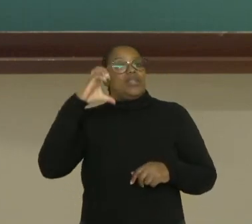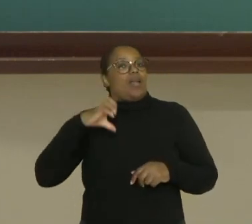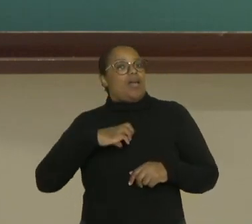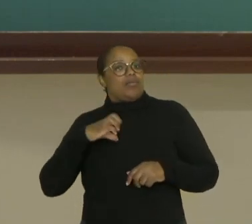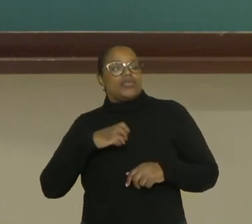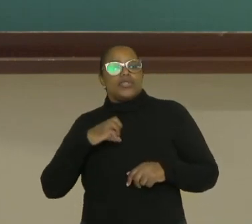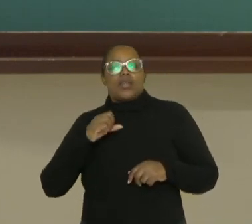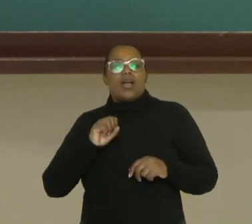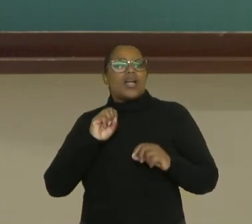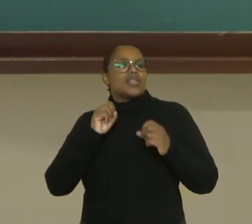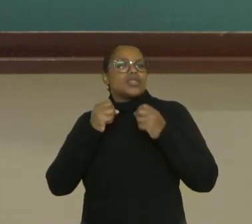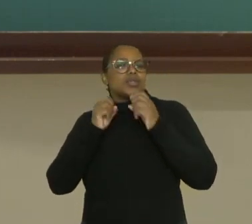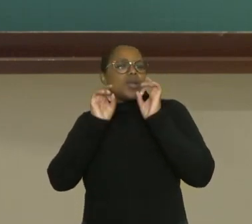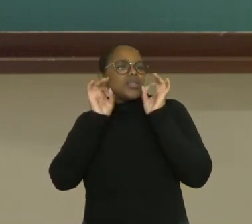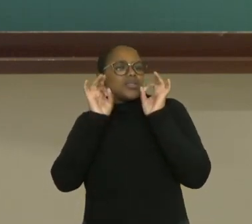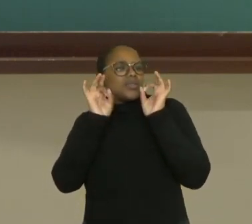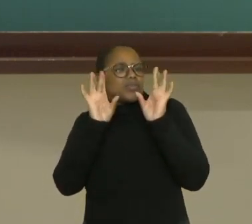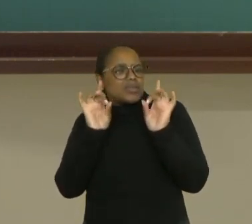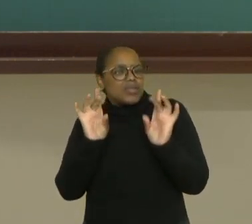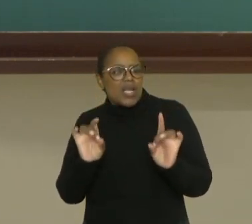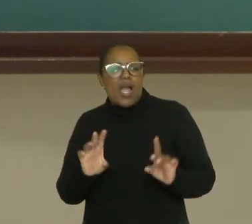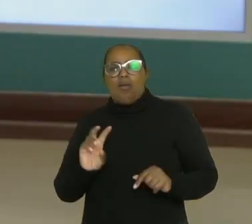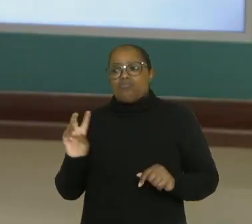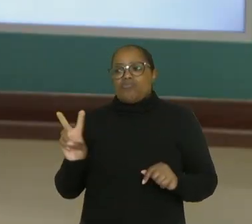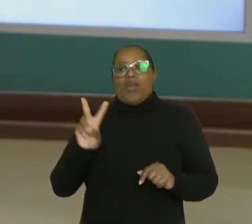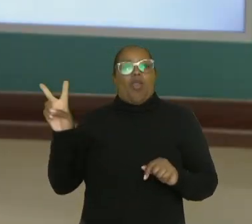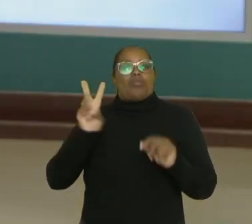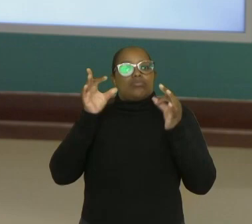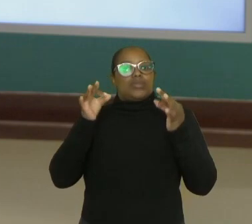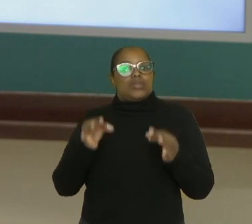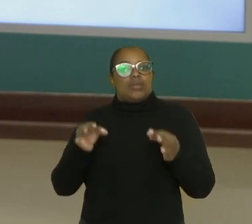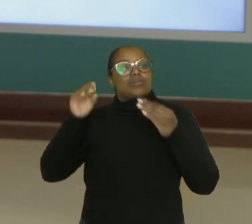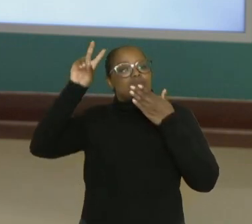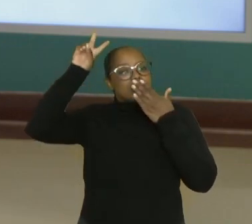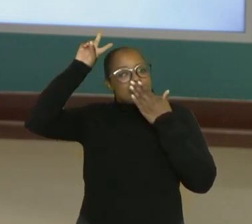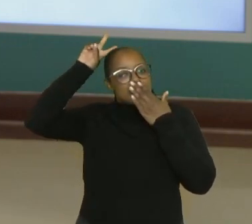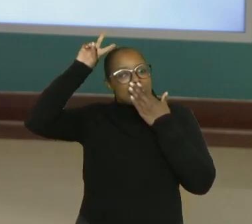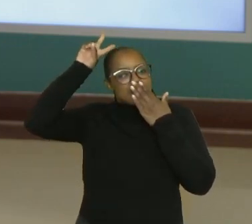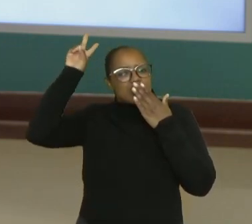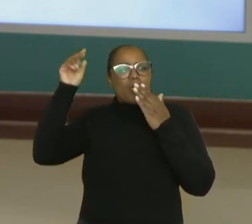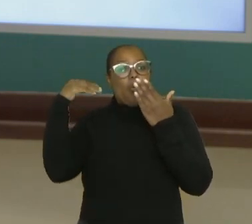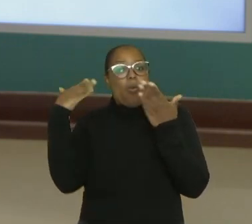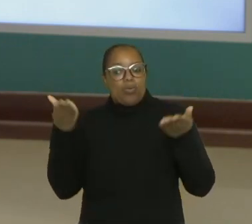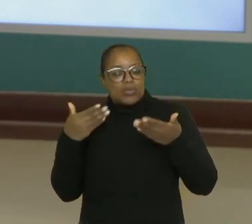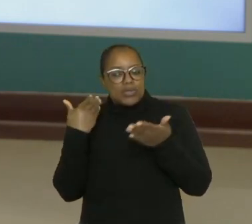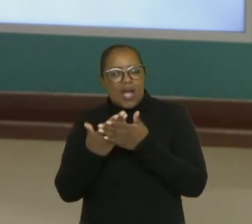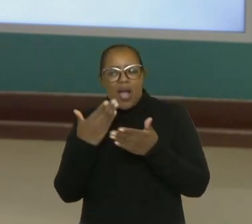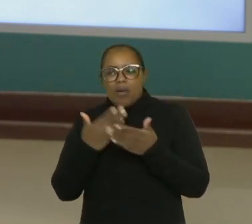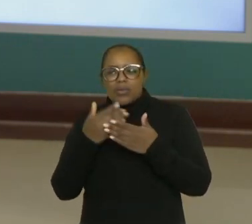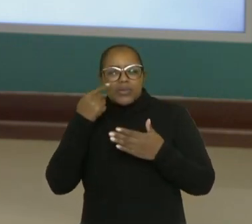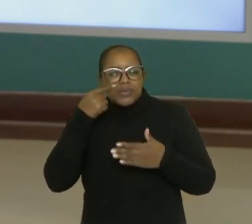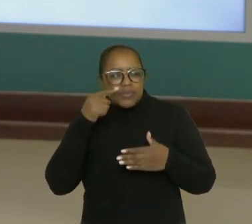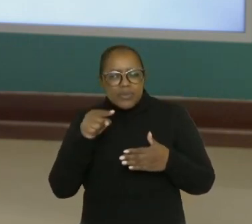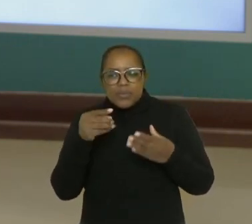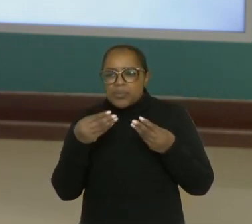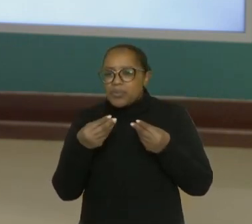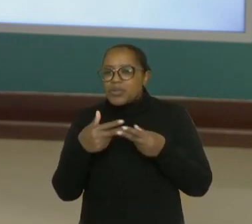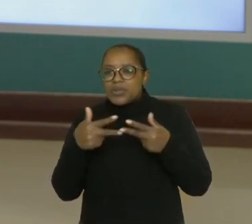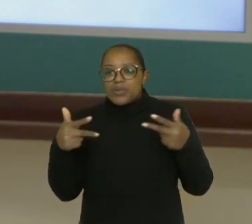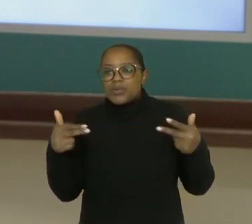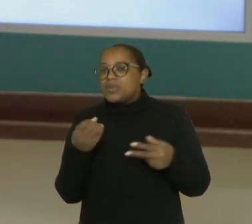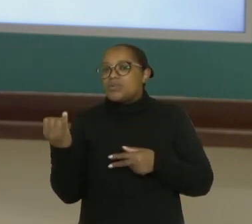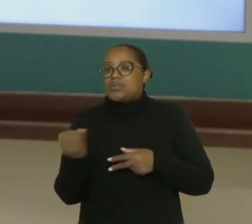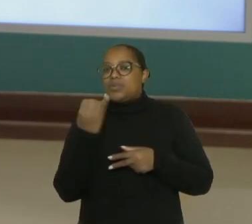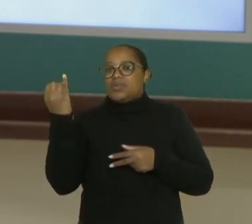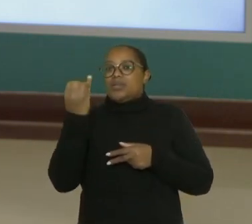valores dos povos indígenas. Nesta aula, nós descobrimos muitas coisas importantes, mas uma delas que está na atividade